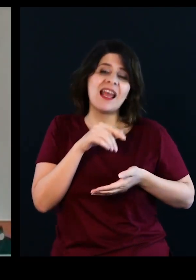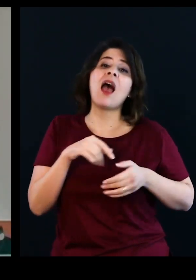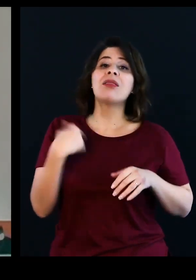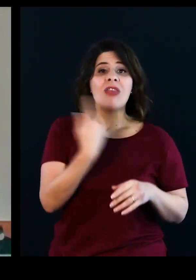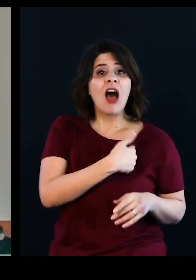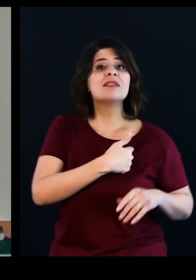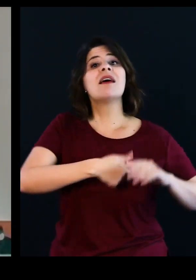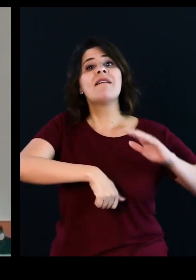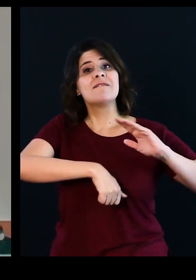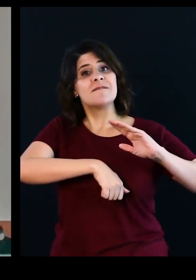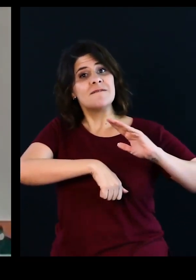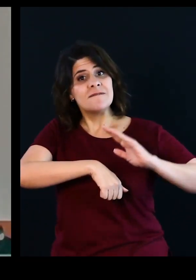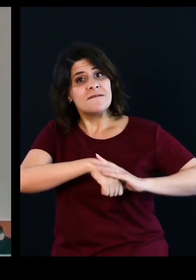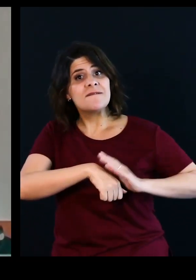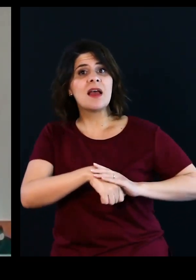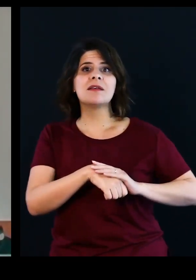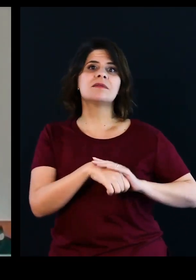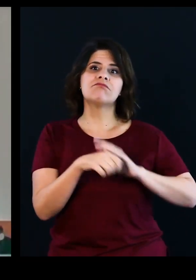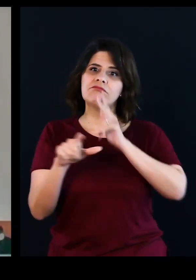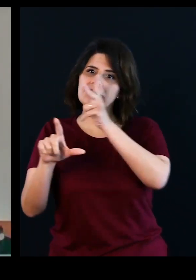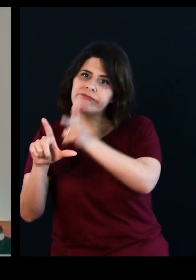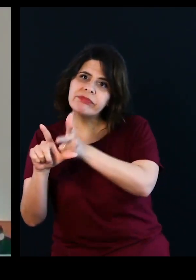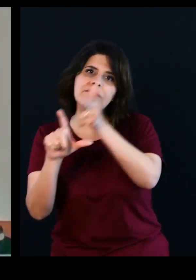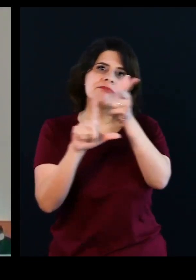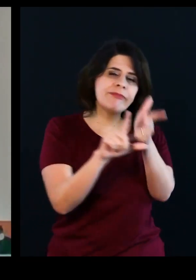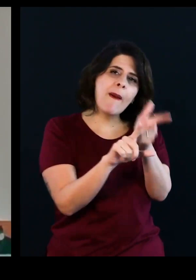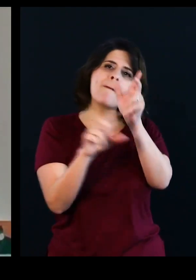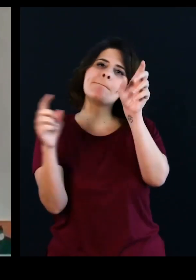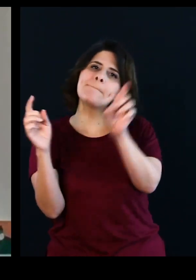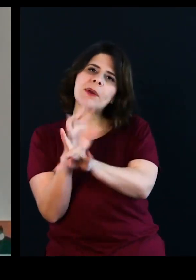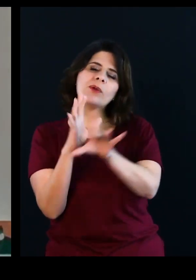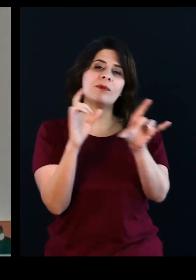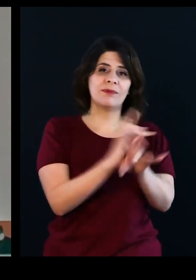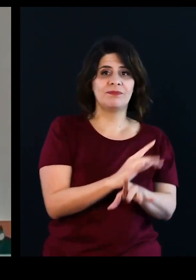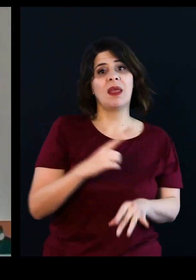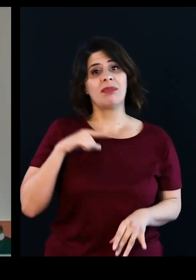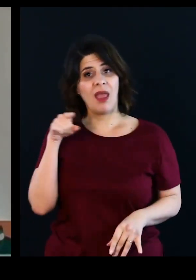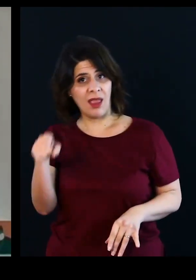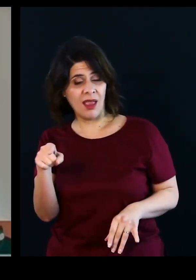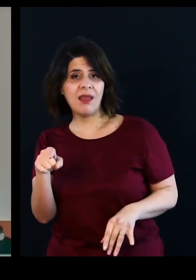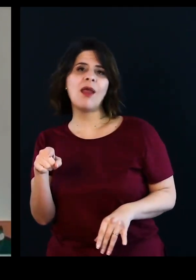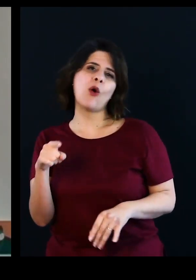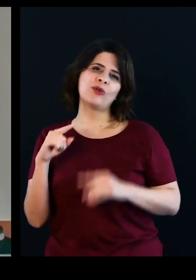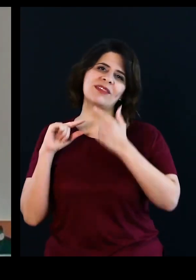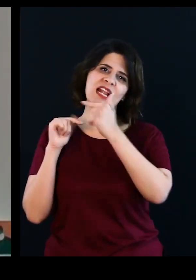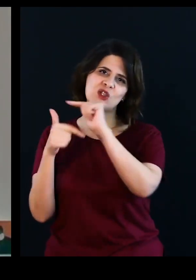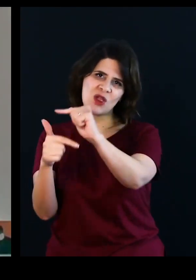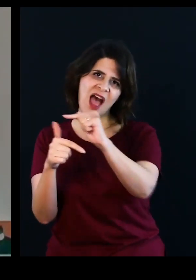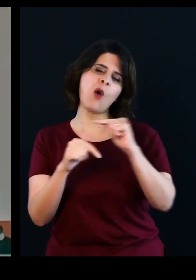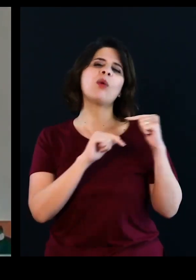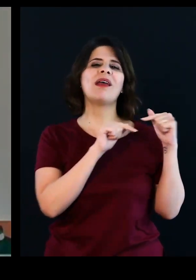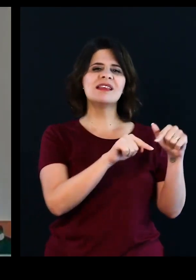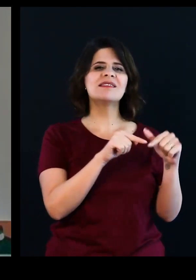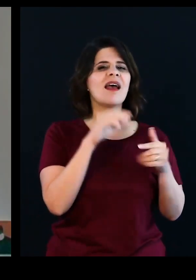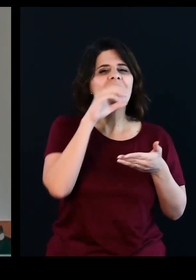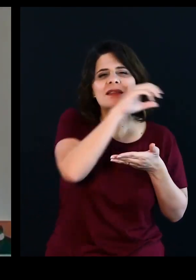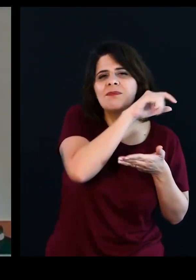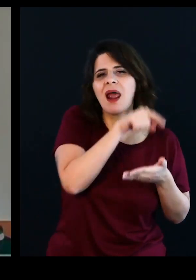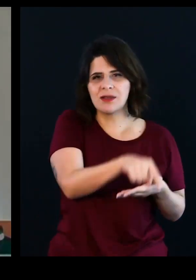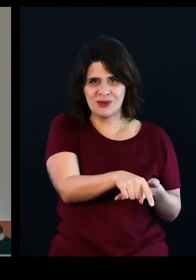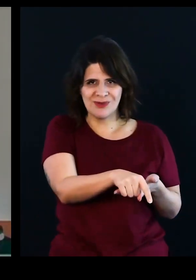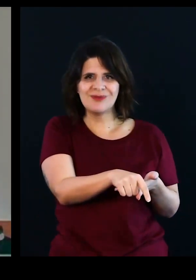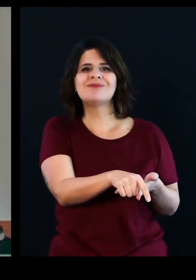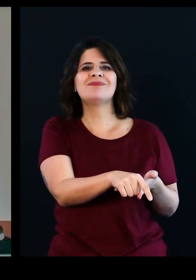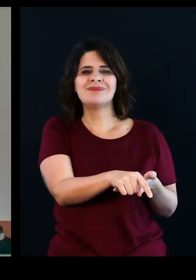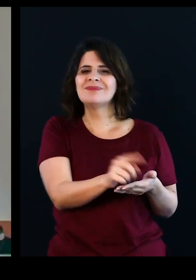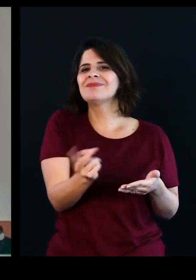e nós estamos, então, agora com dois programas na TV, o Café Filosófico Tradicional e o Café Filosófico Expresso,